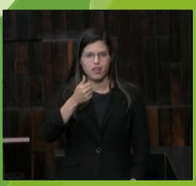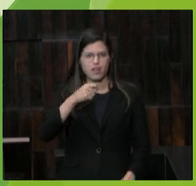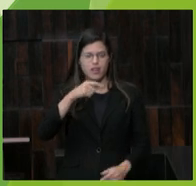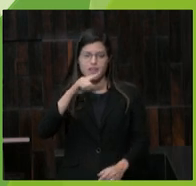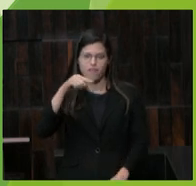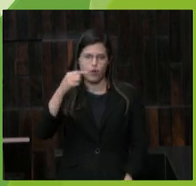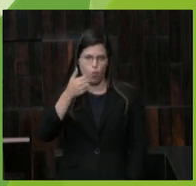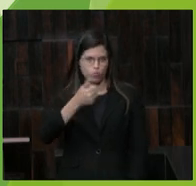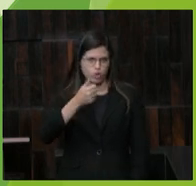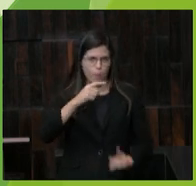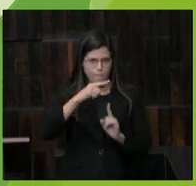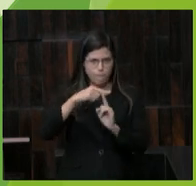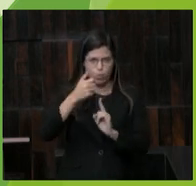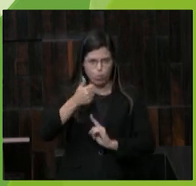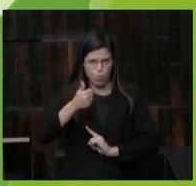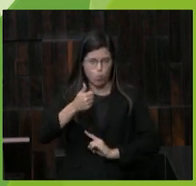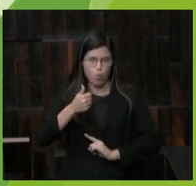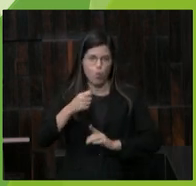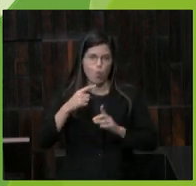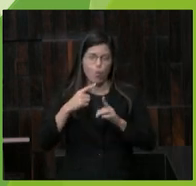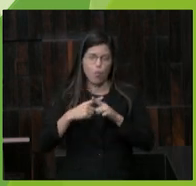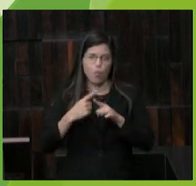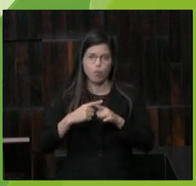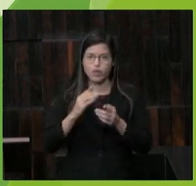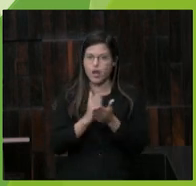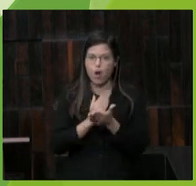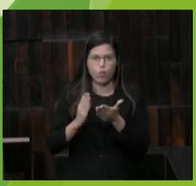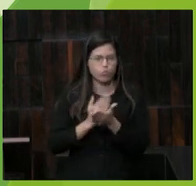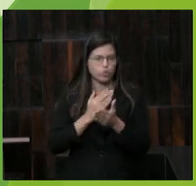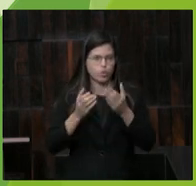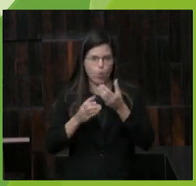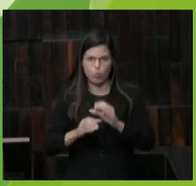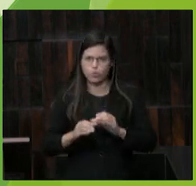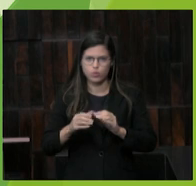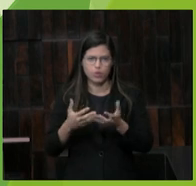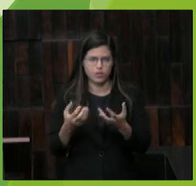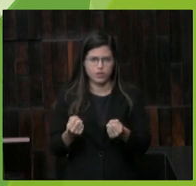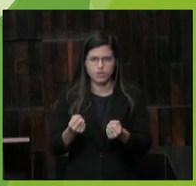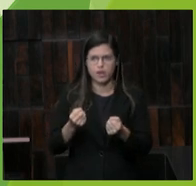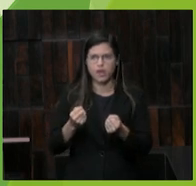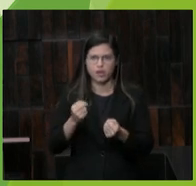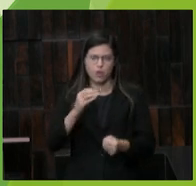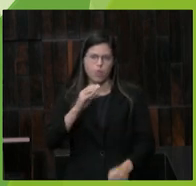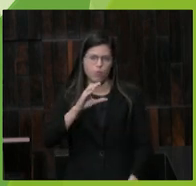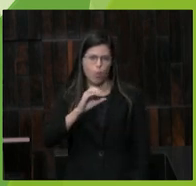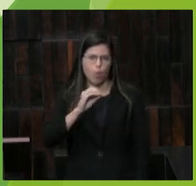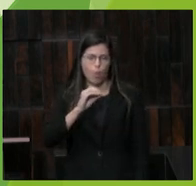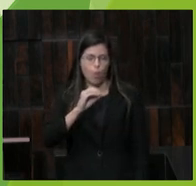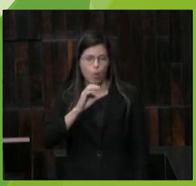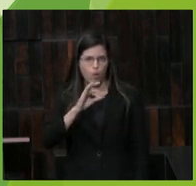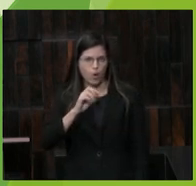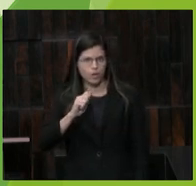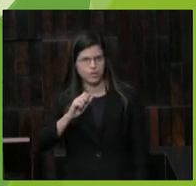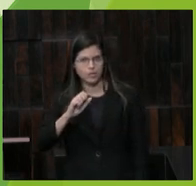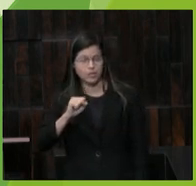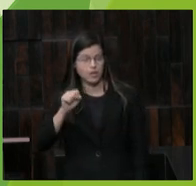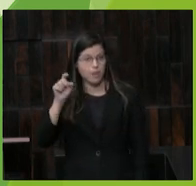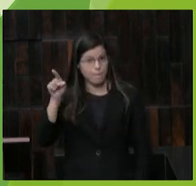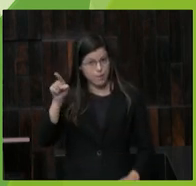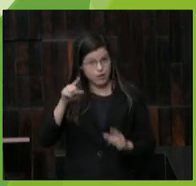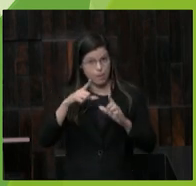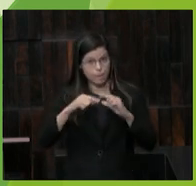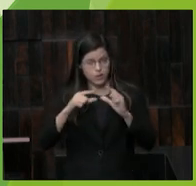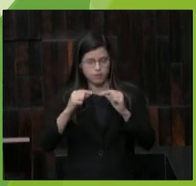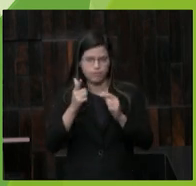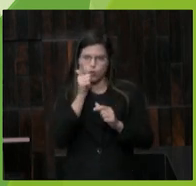não consideram para fins de cota. Mas isso a gente conseguiu reverter dos tribunais lá em Brasília. Né? Eu acho que é importante